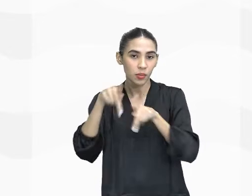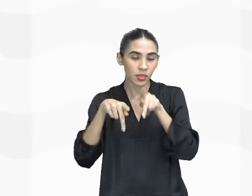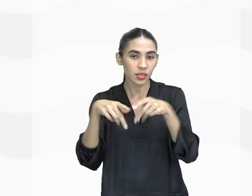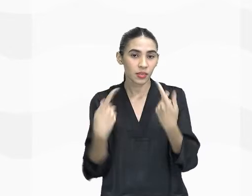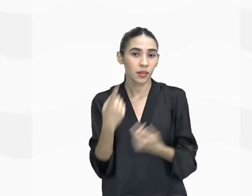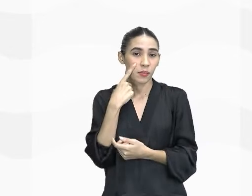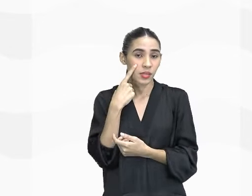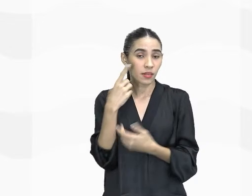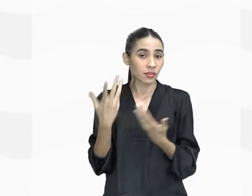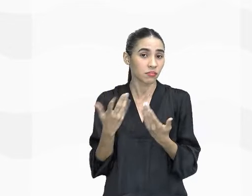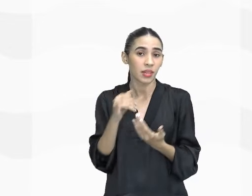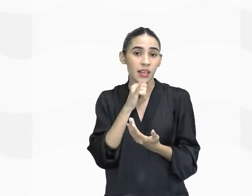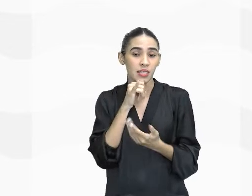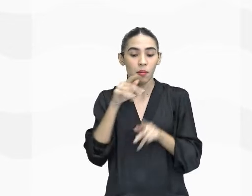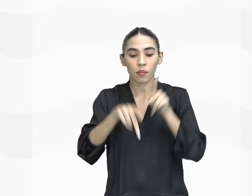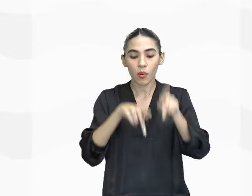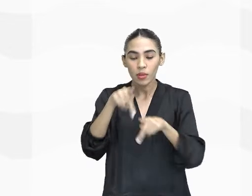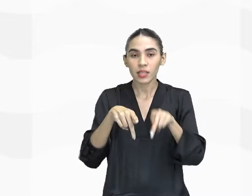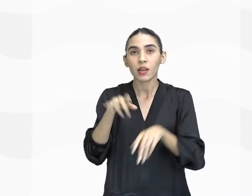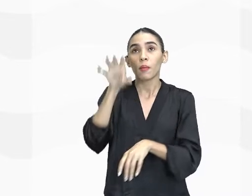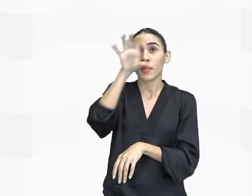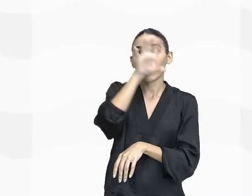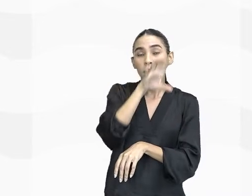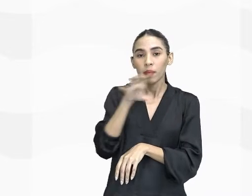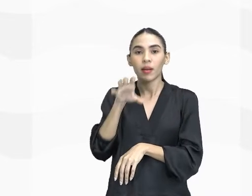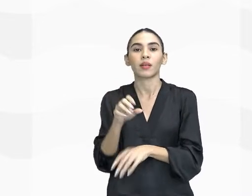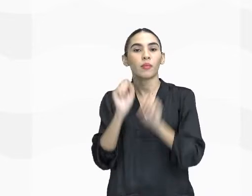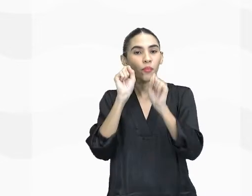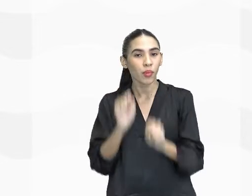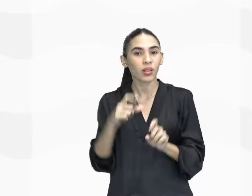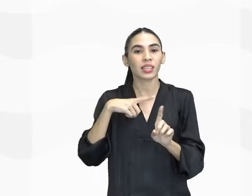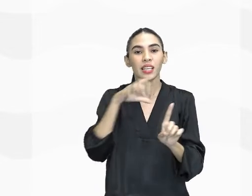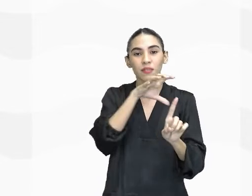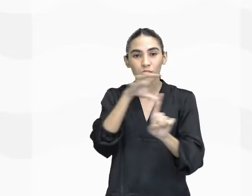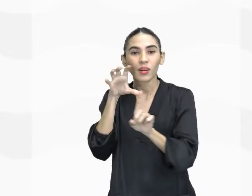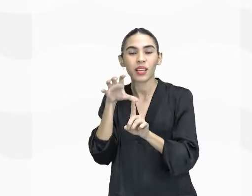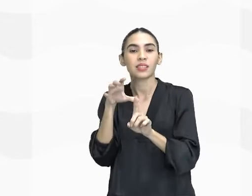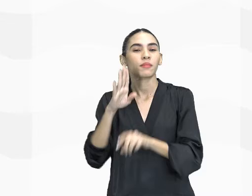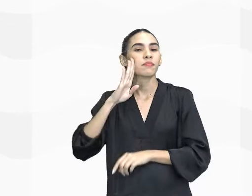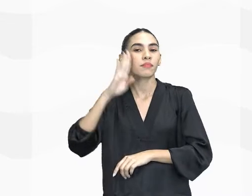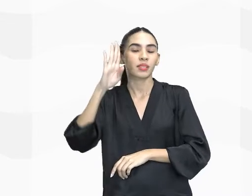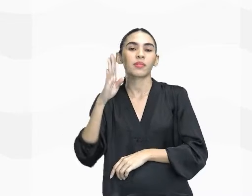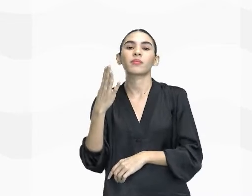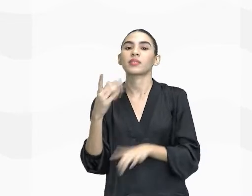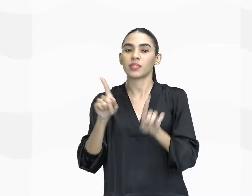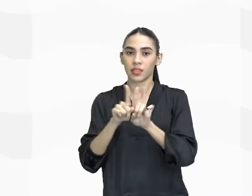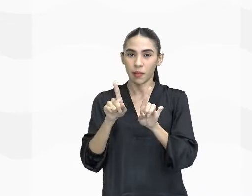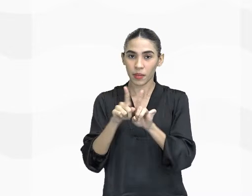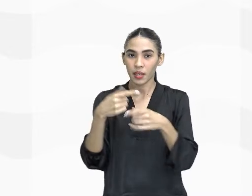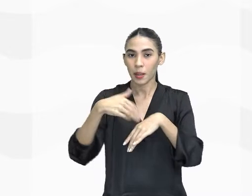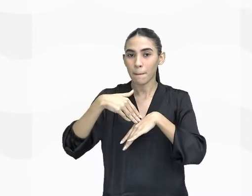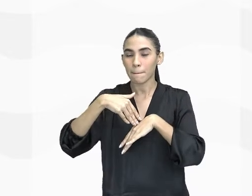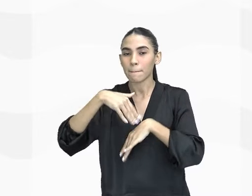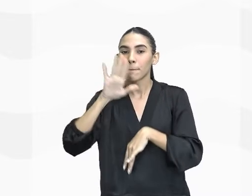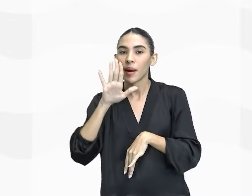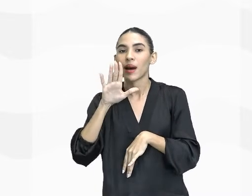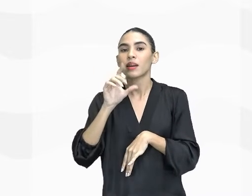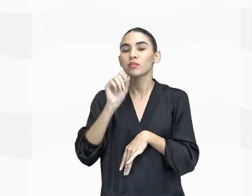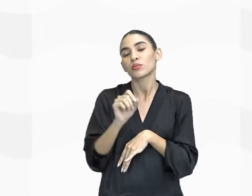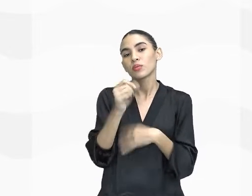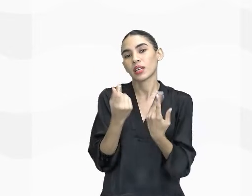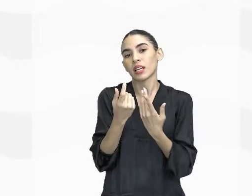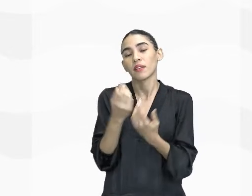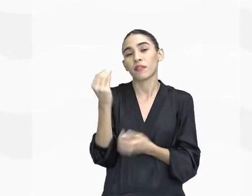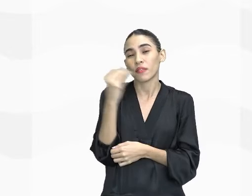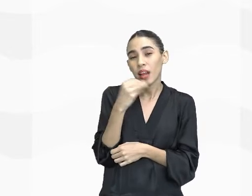gente está observando é que a população de diversos países ali podem ser afetadas, né, principalmente daqueles que são mais vulneráveis, né,